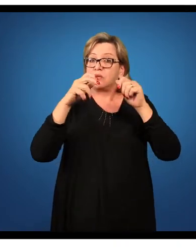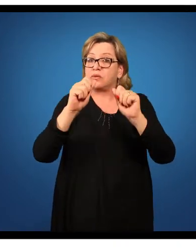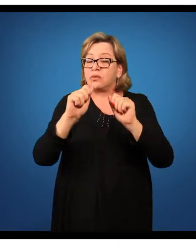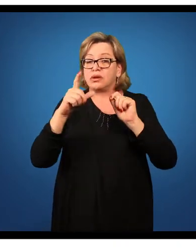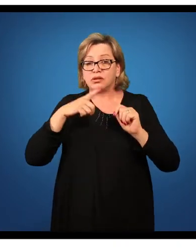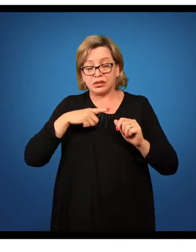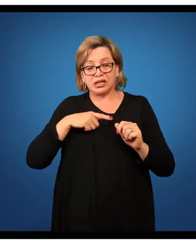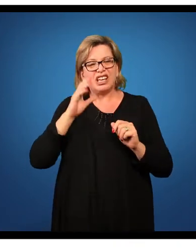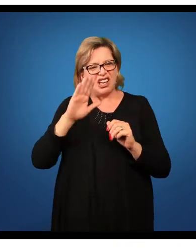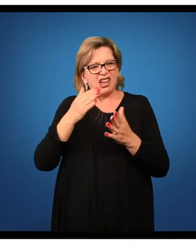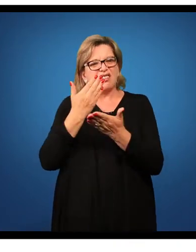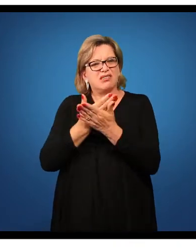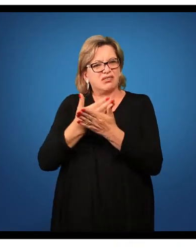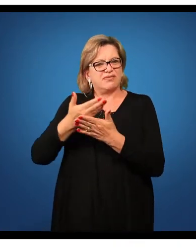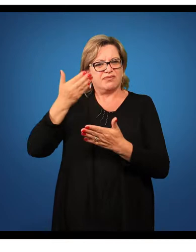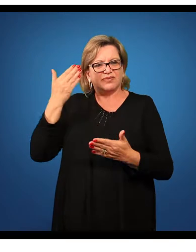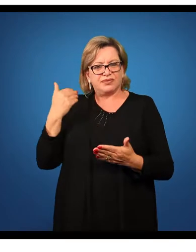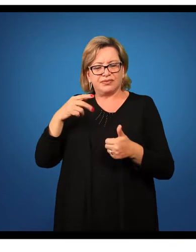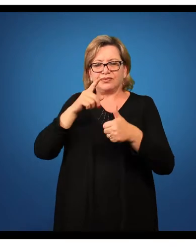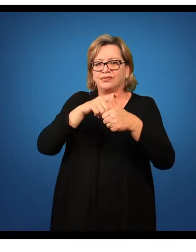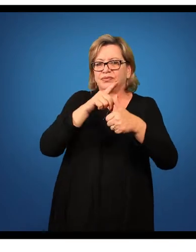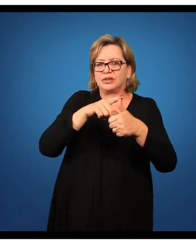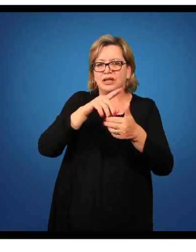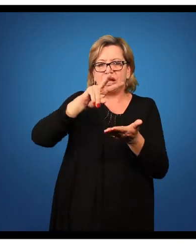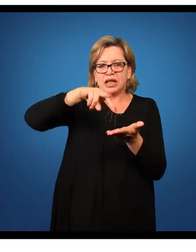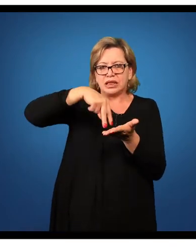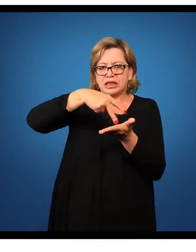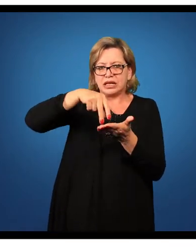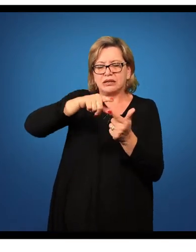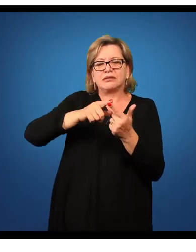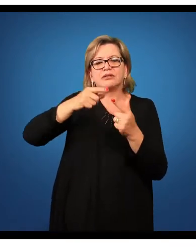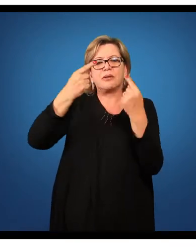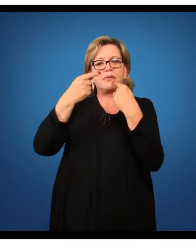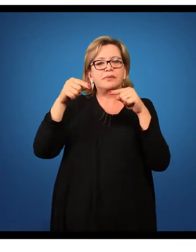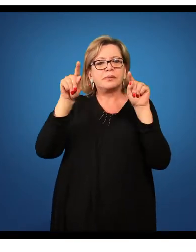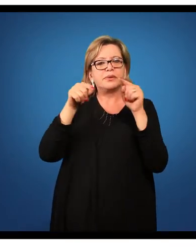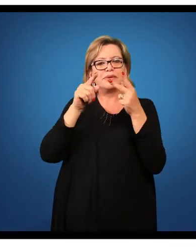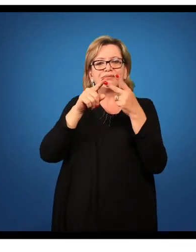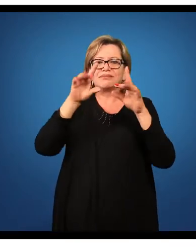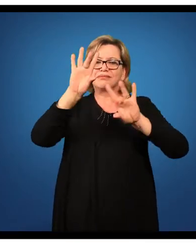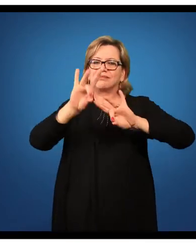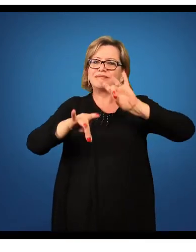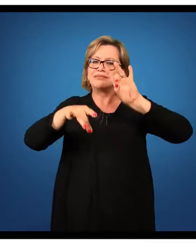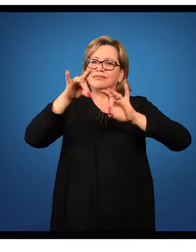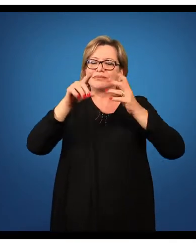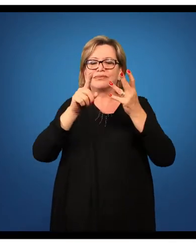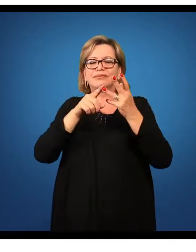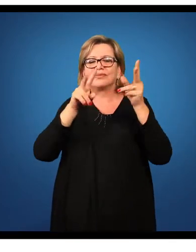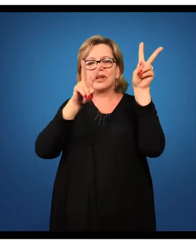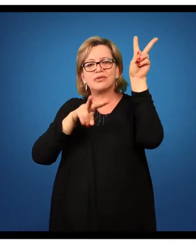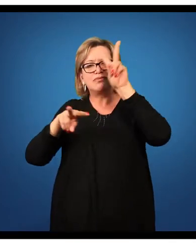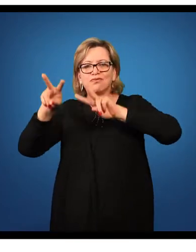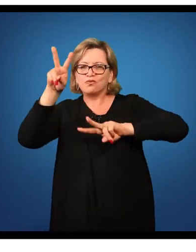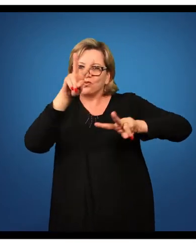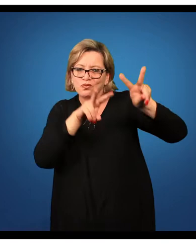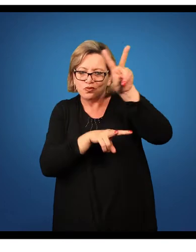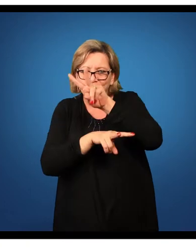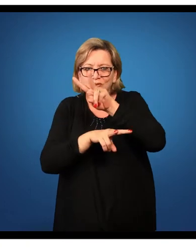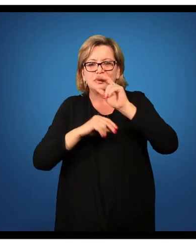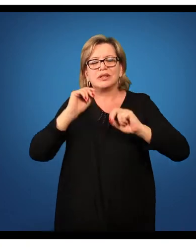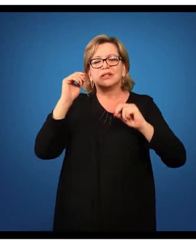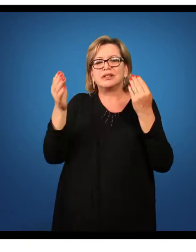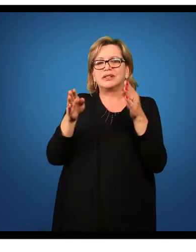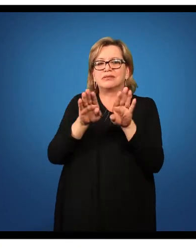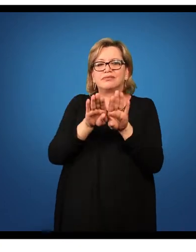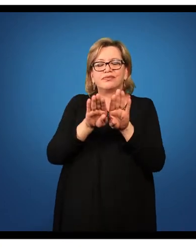período anterior então são a dança a música às artes cênicas e as artes visuais é além